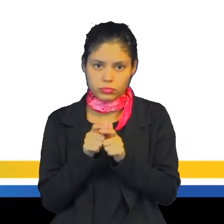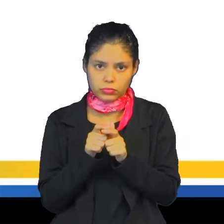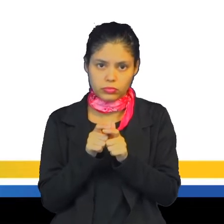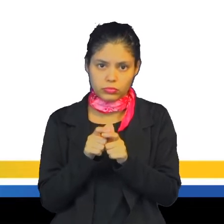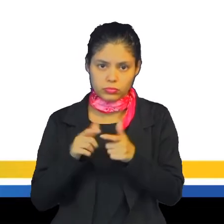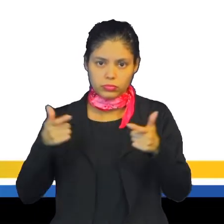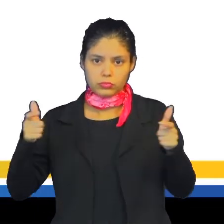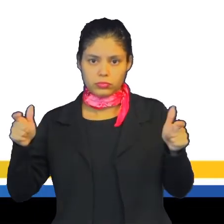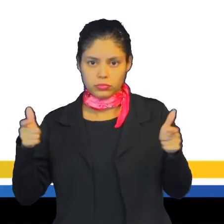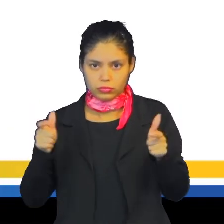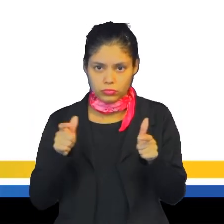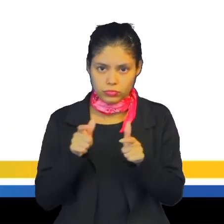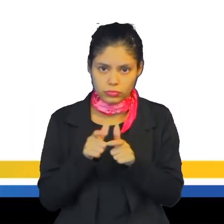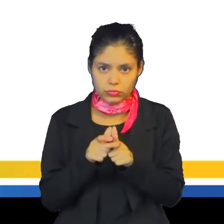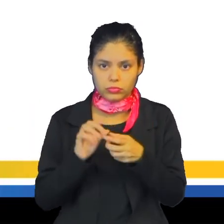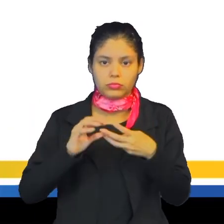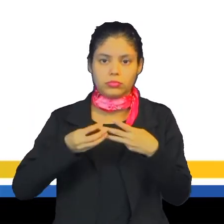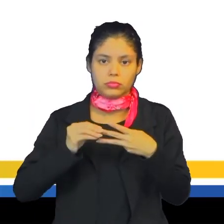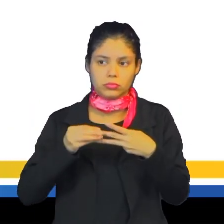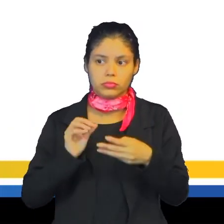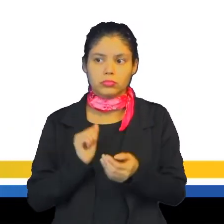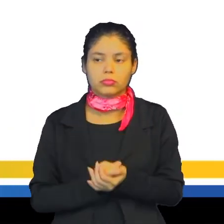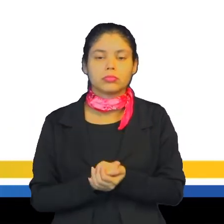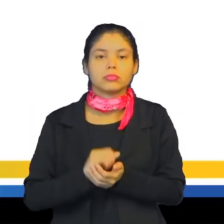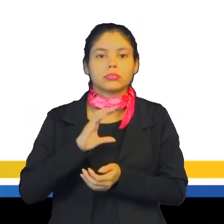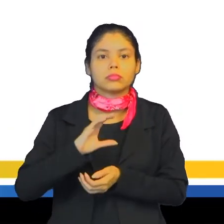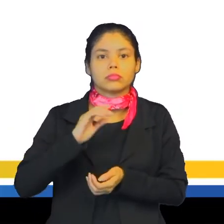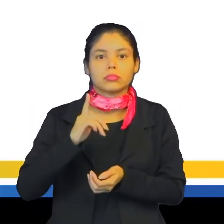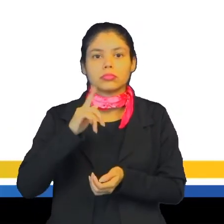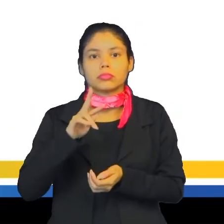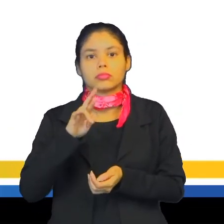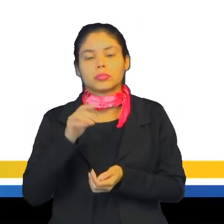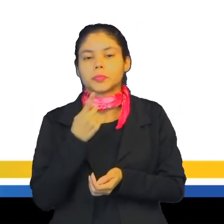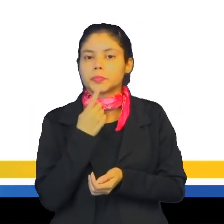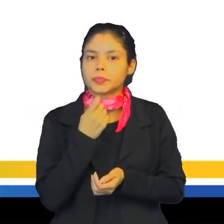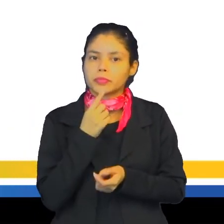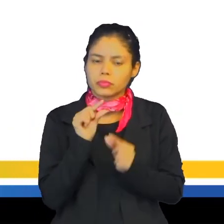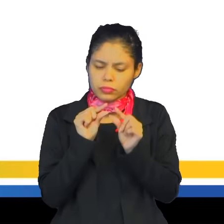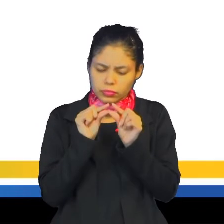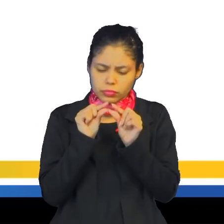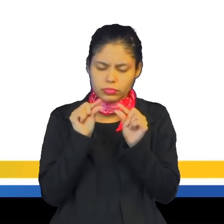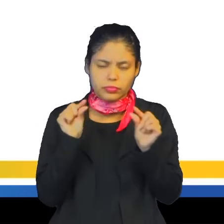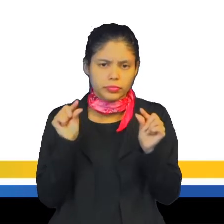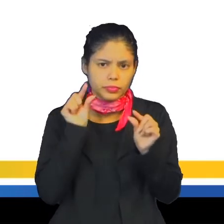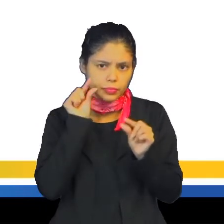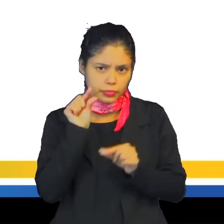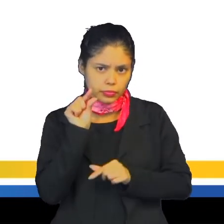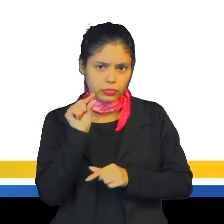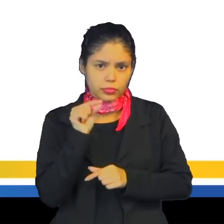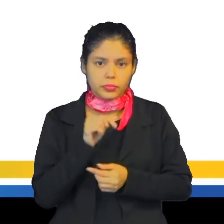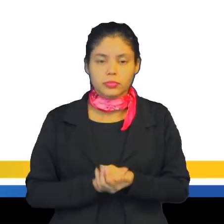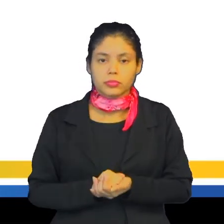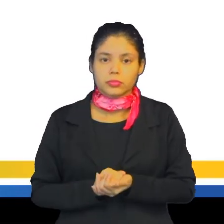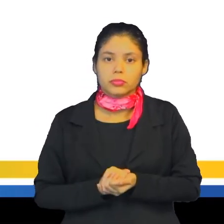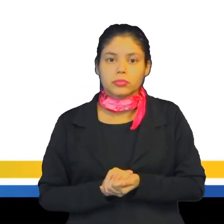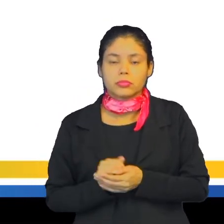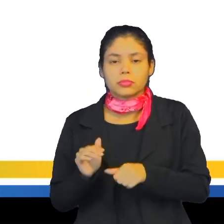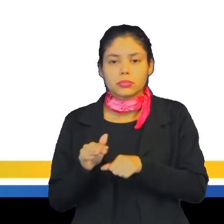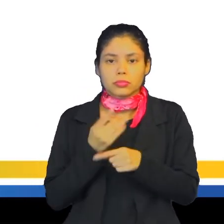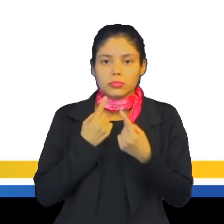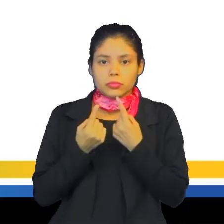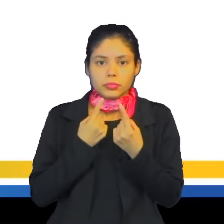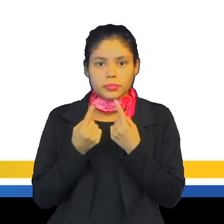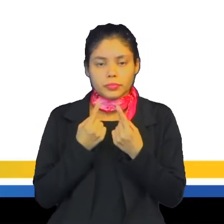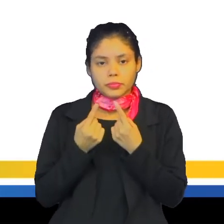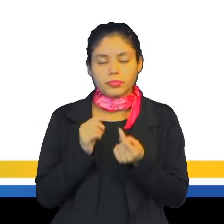vaso reduz o seu calibre. Os capilares sanguíneos, eles são finíssimos vasos que estabelecem